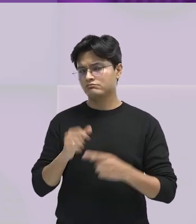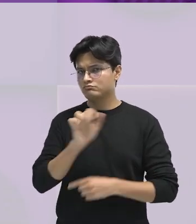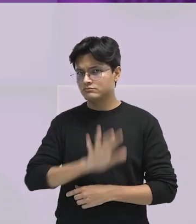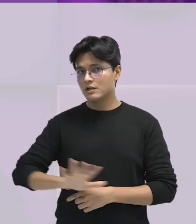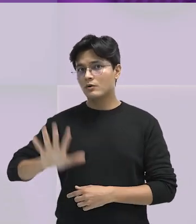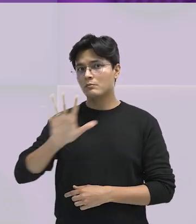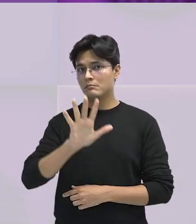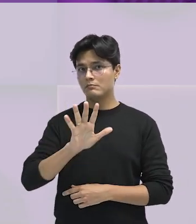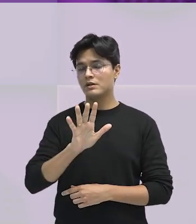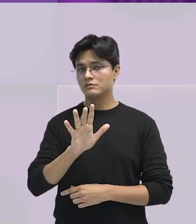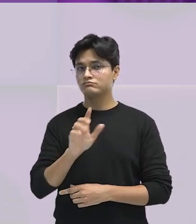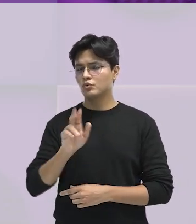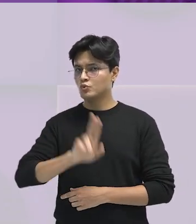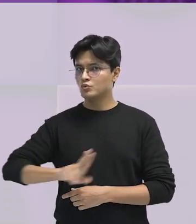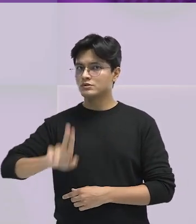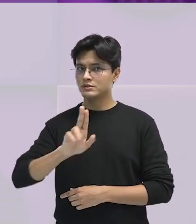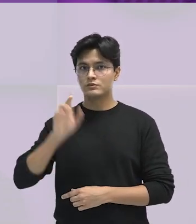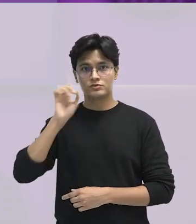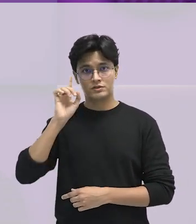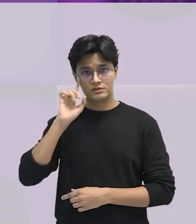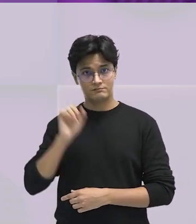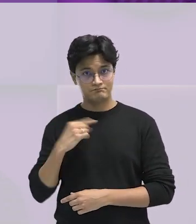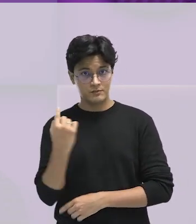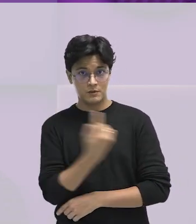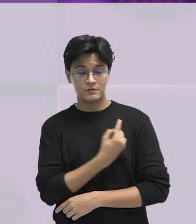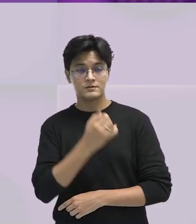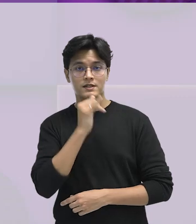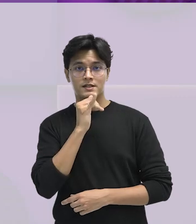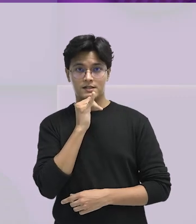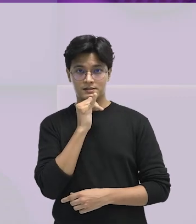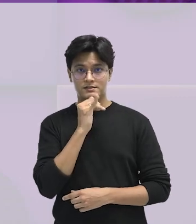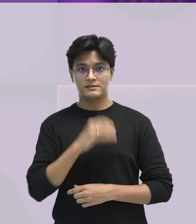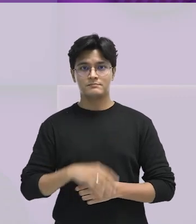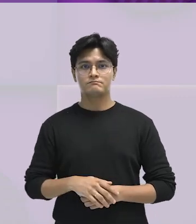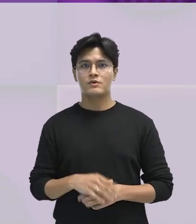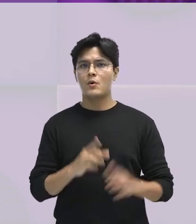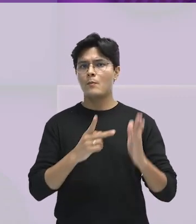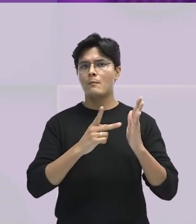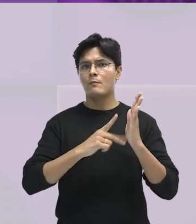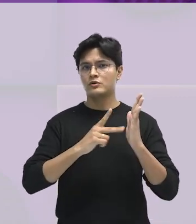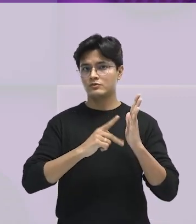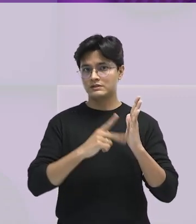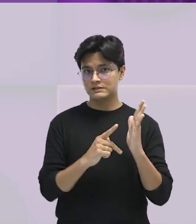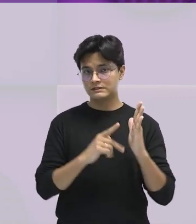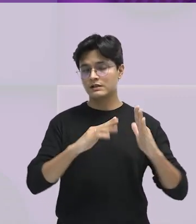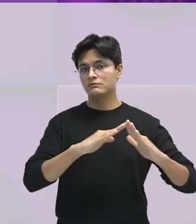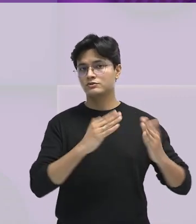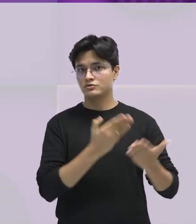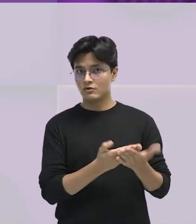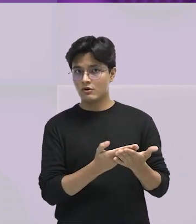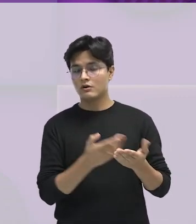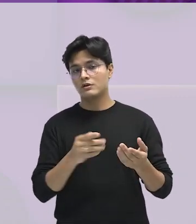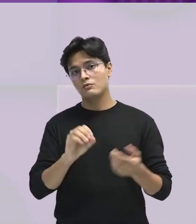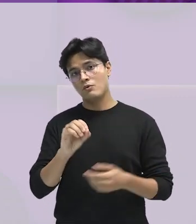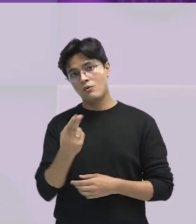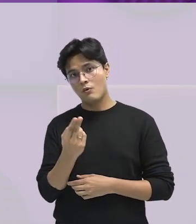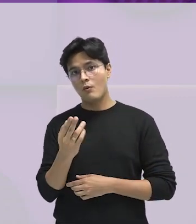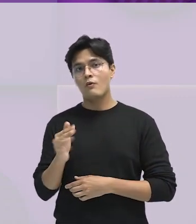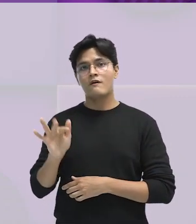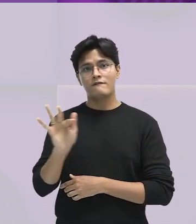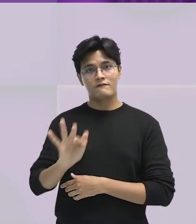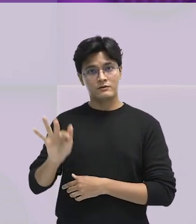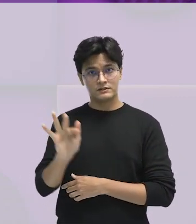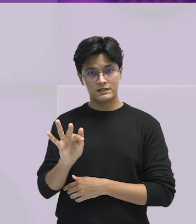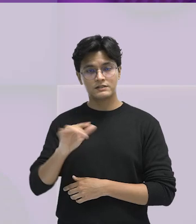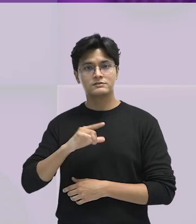gente usa no nosso dia a dia. Por exemplo, as nossas notas, né, na escola, na faculdade. Quando você tem ali, por